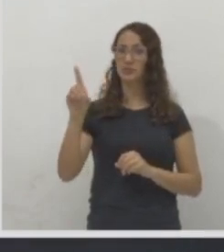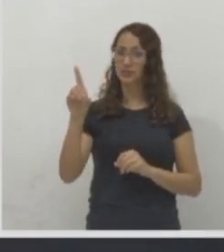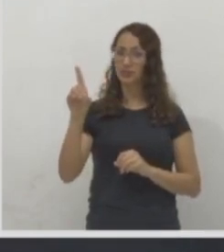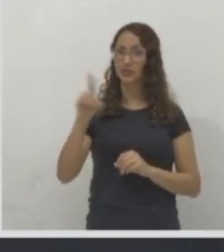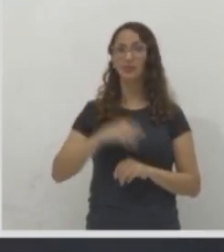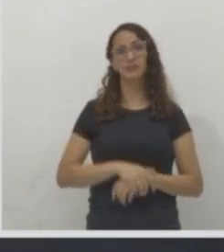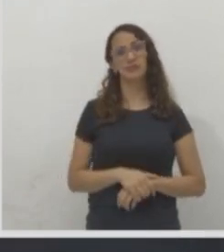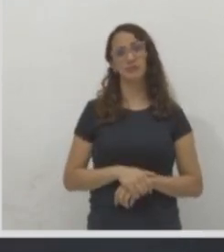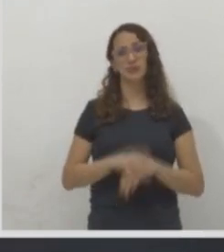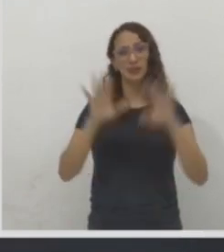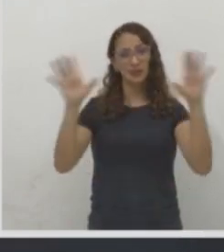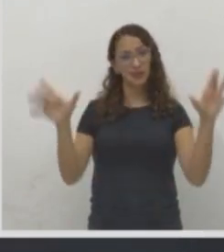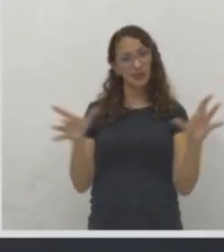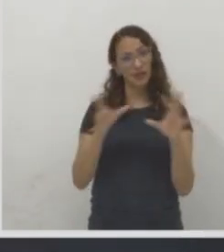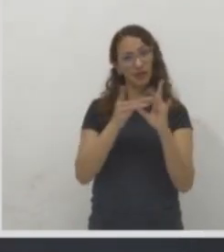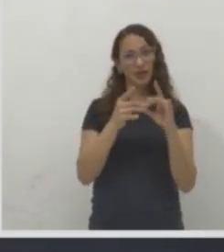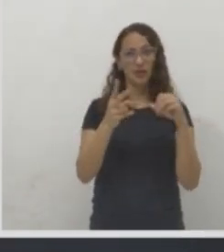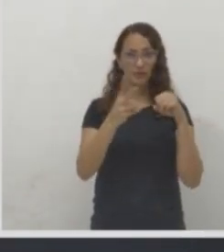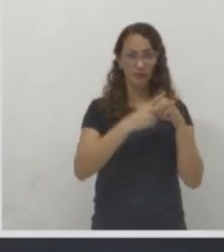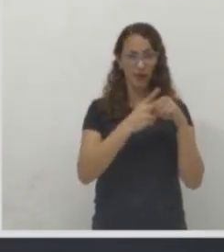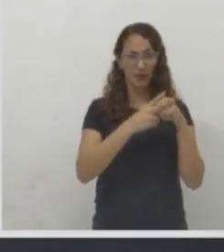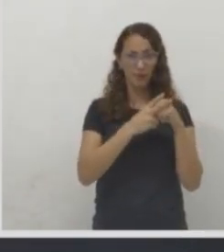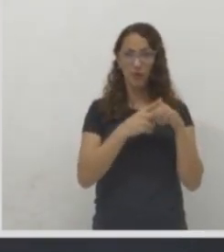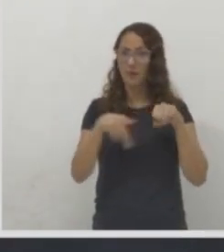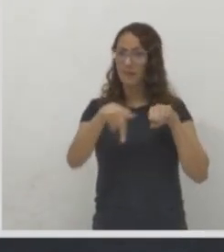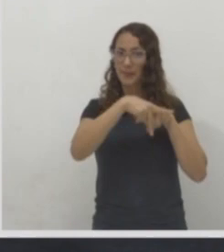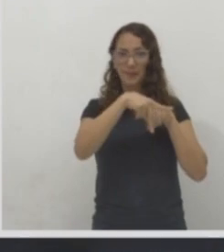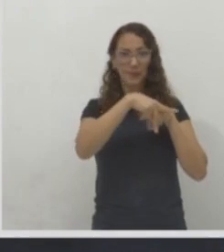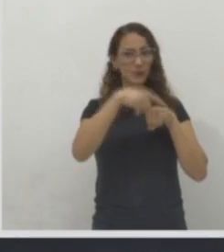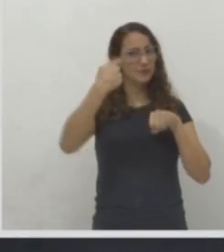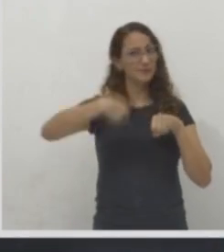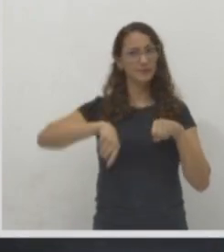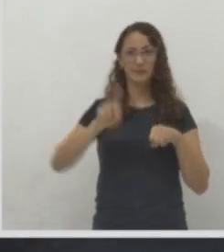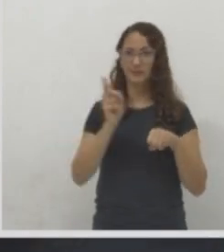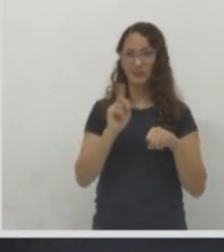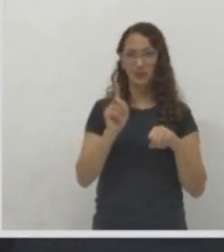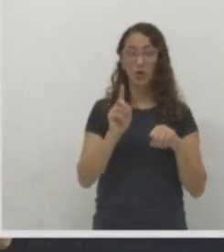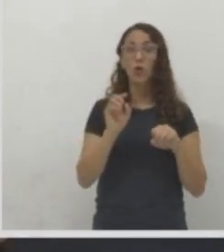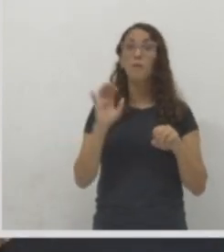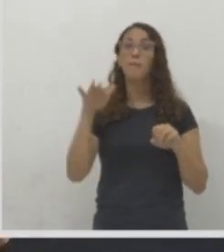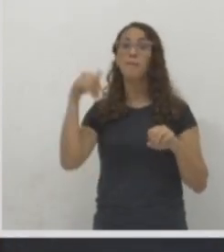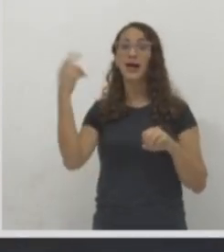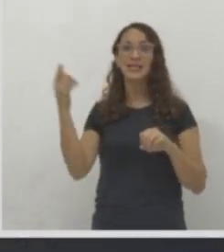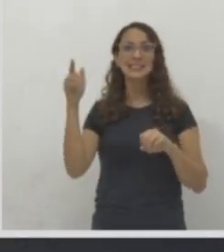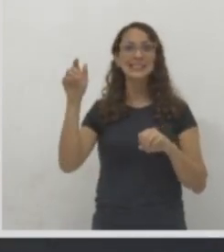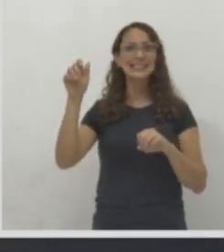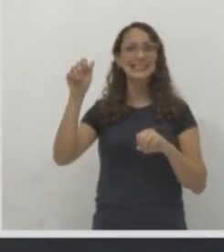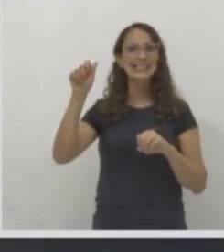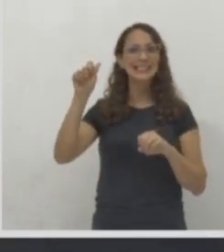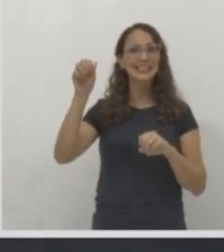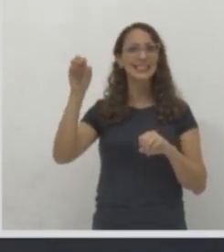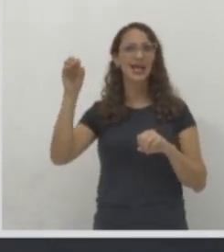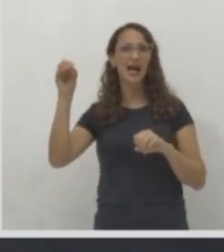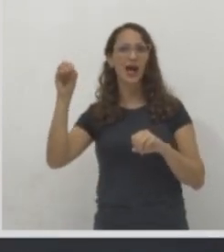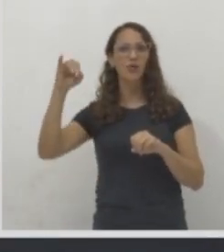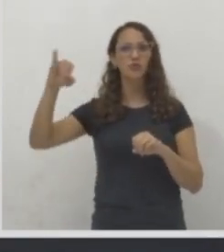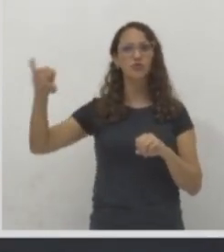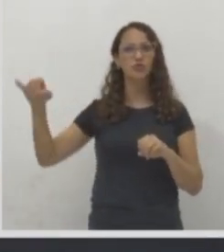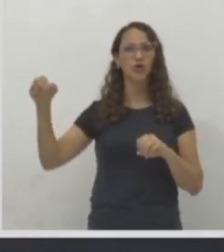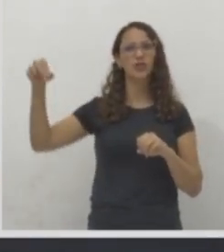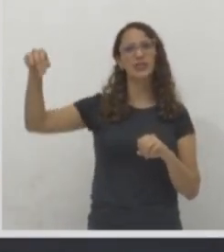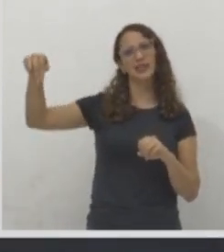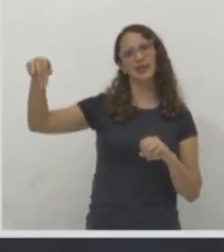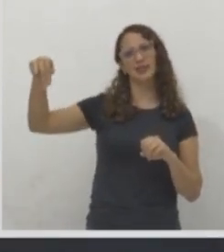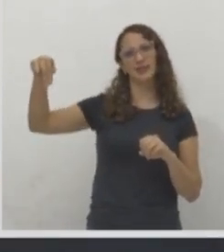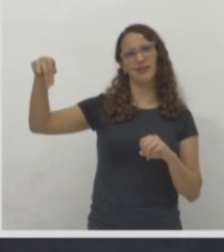sem precisar de preposição. Agora, quando eu digo ao Jornal Nacional, aí eu já preciso da preposição